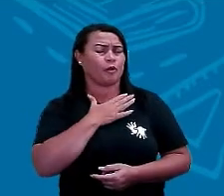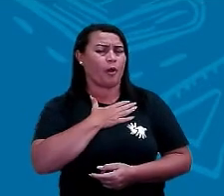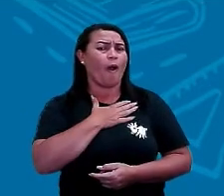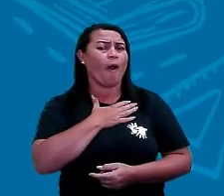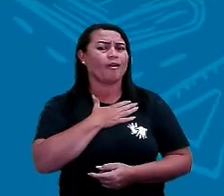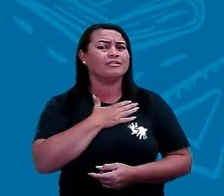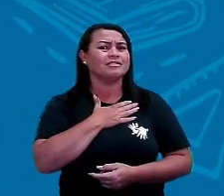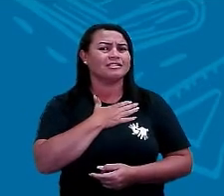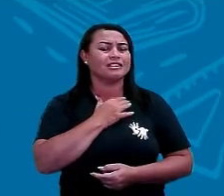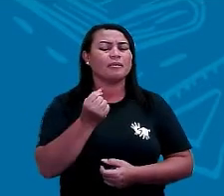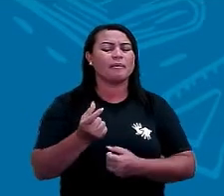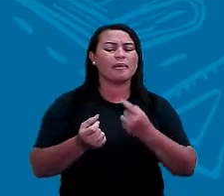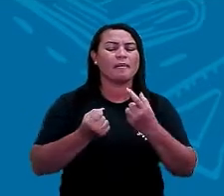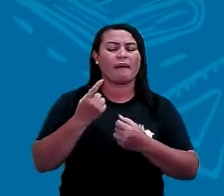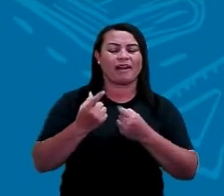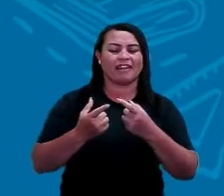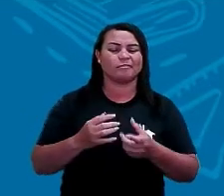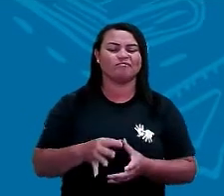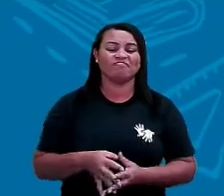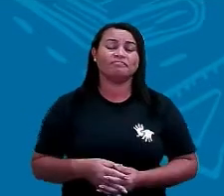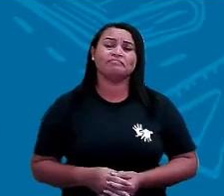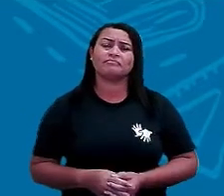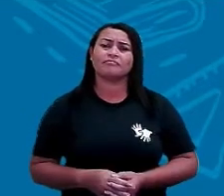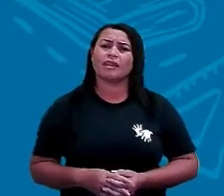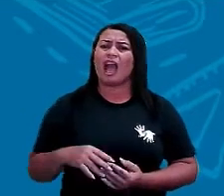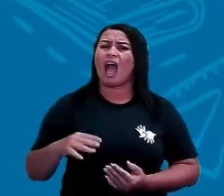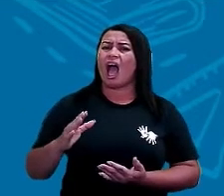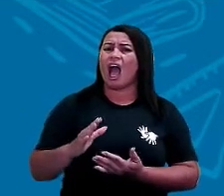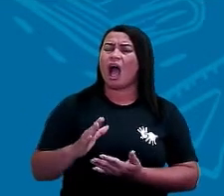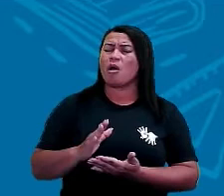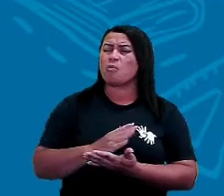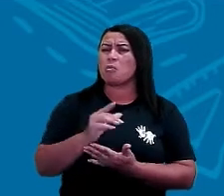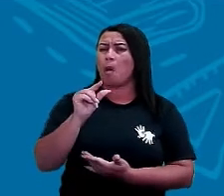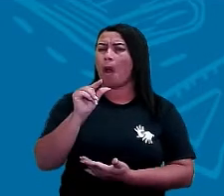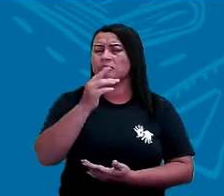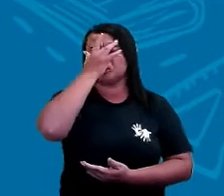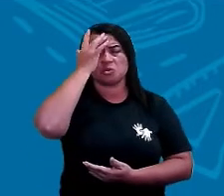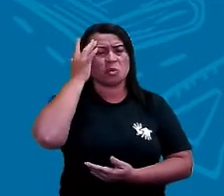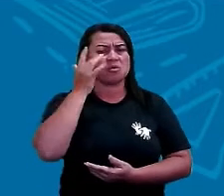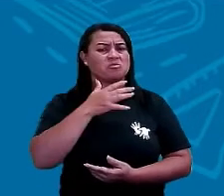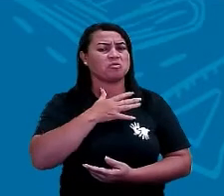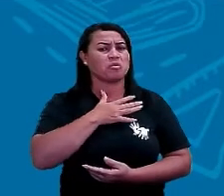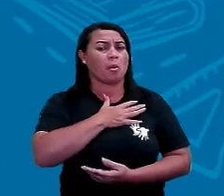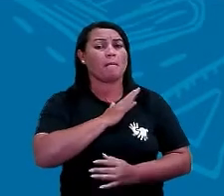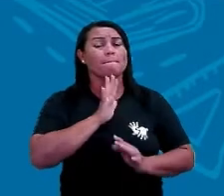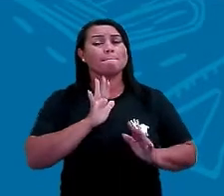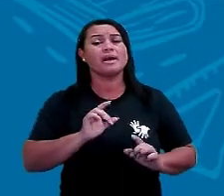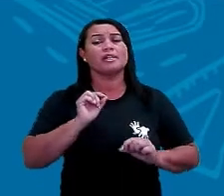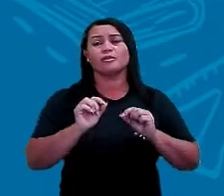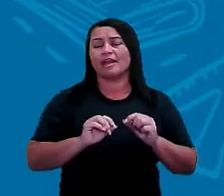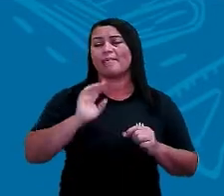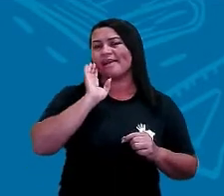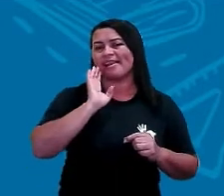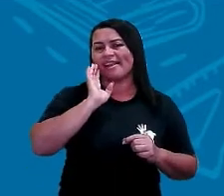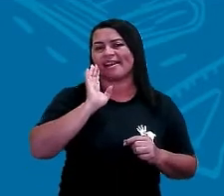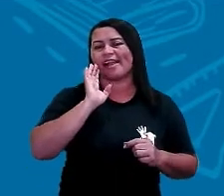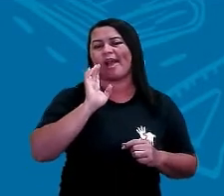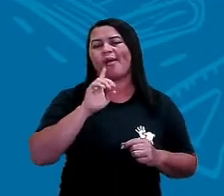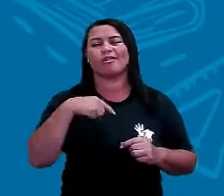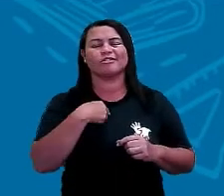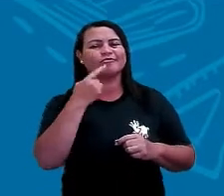difícil ter uma pessoa que não goste de pipoca. Poucas pessoas possa ser que não goste. Mas é muito legal para a gente